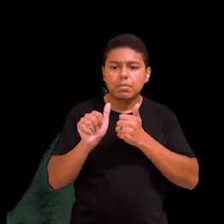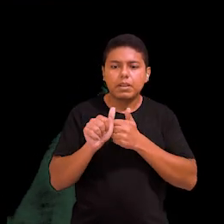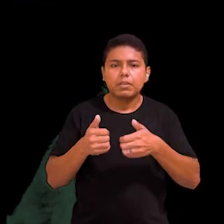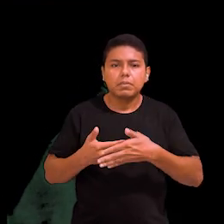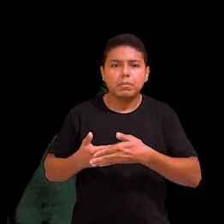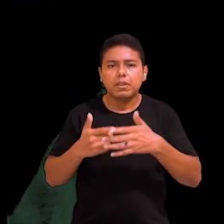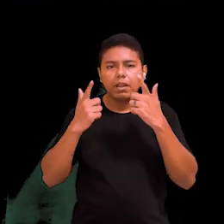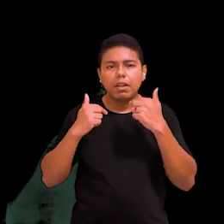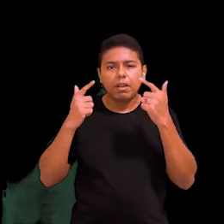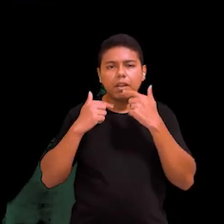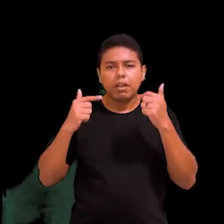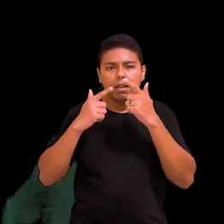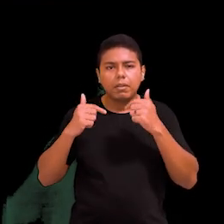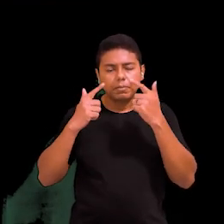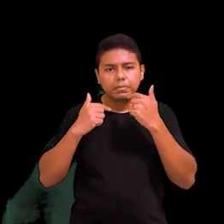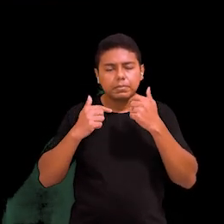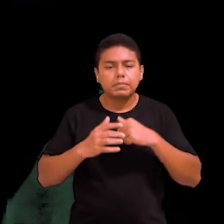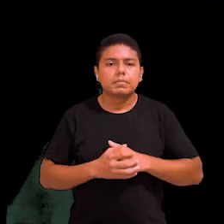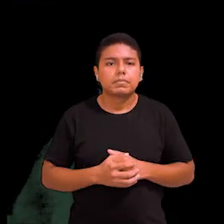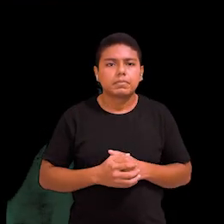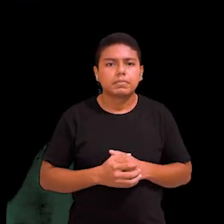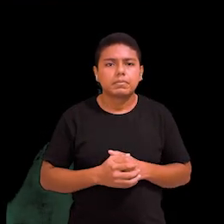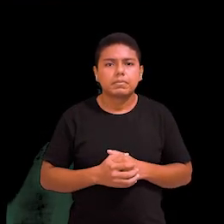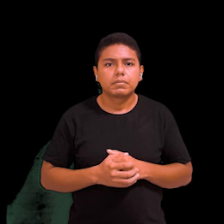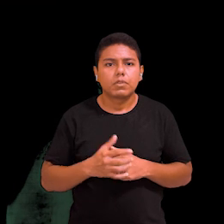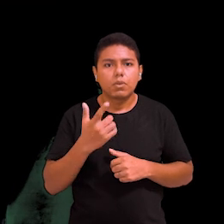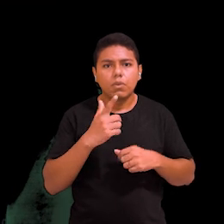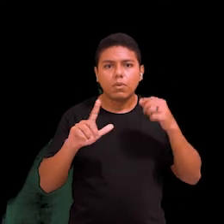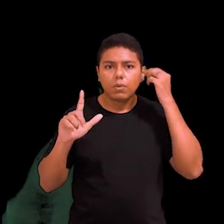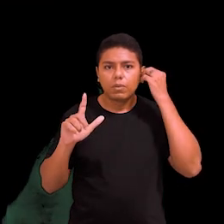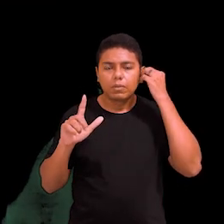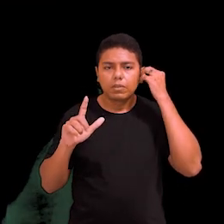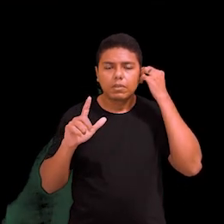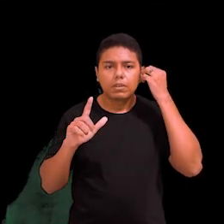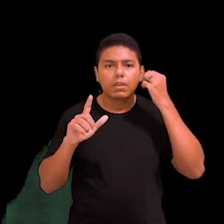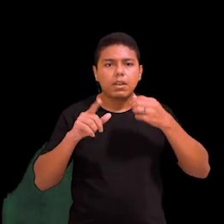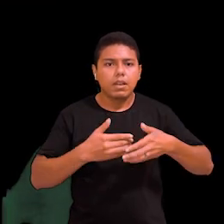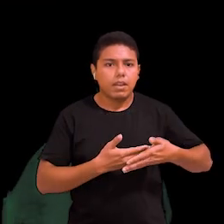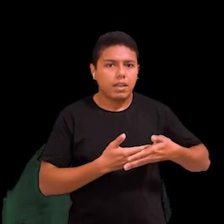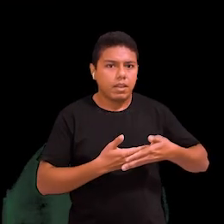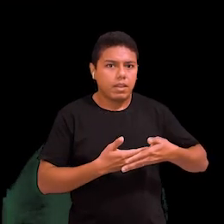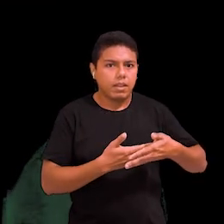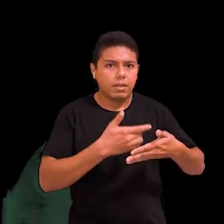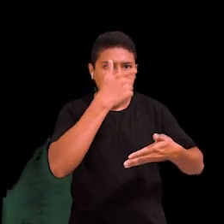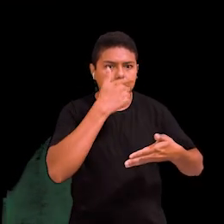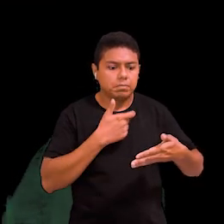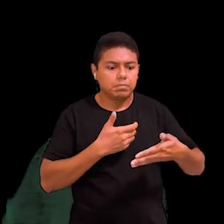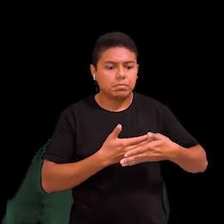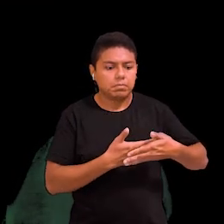no ouvido, ao lado de um recém-nascido chorando. Uma outra imagem é de uma